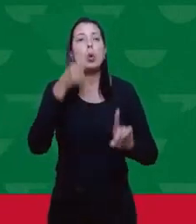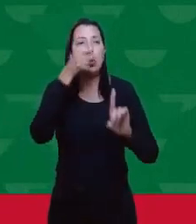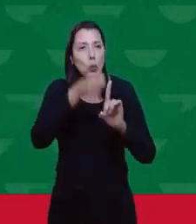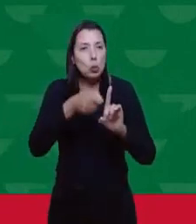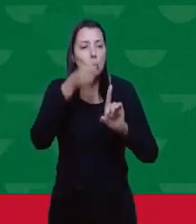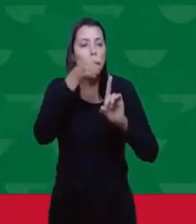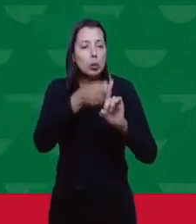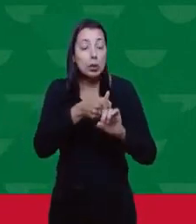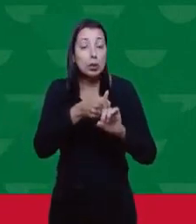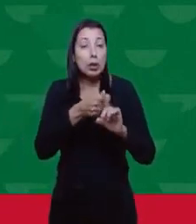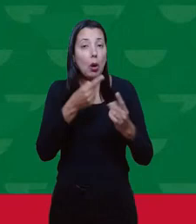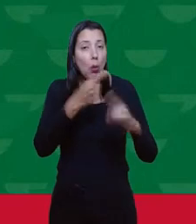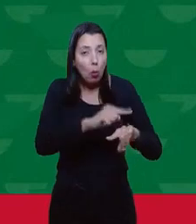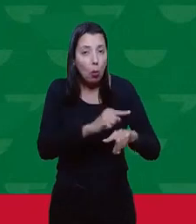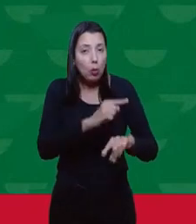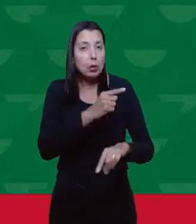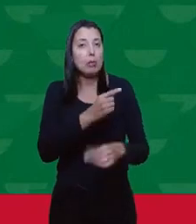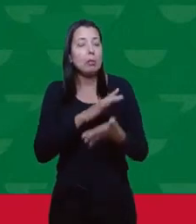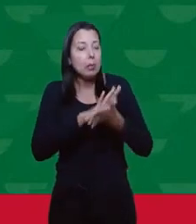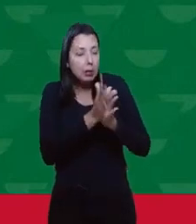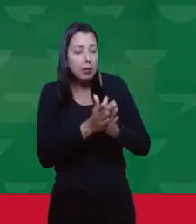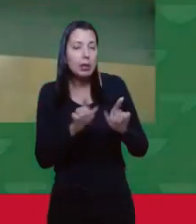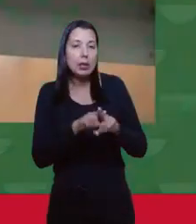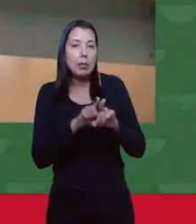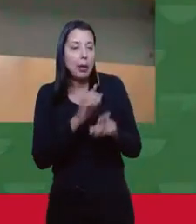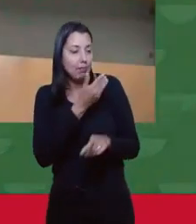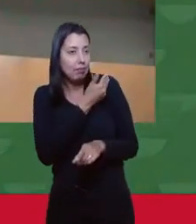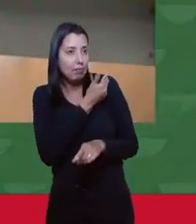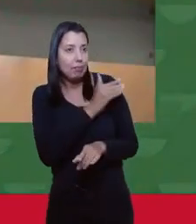Lutemos contra o preconceito e a discriminação.